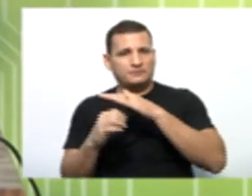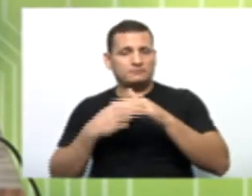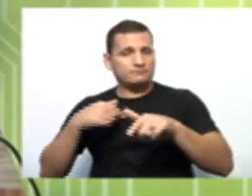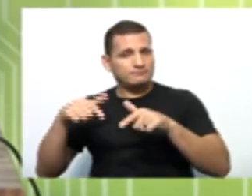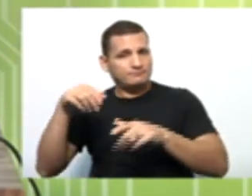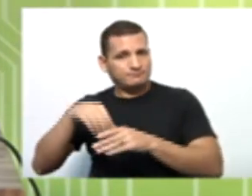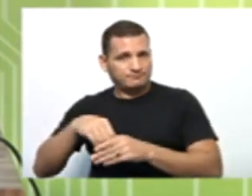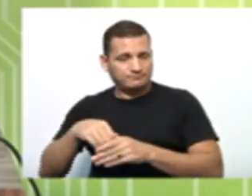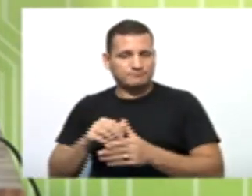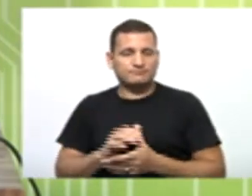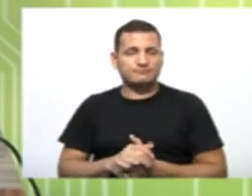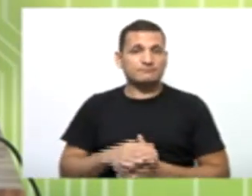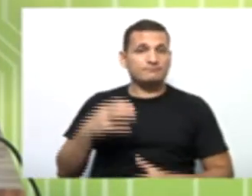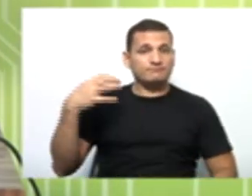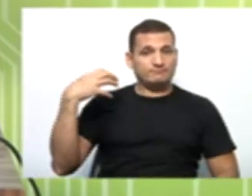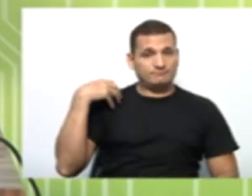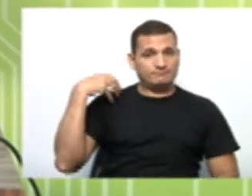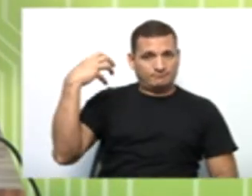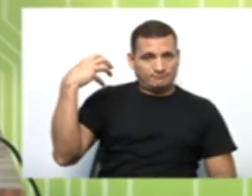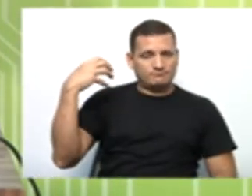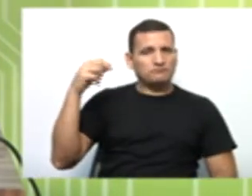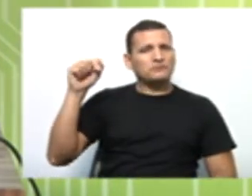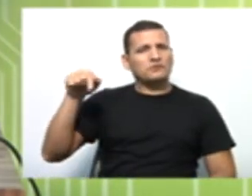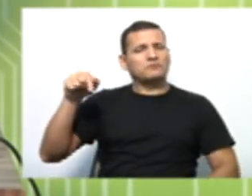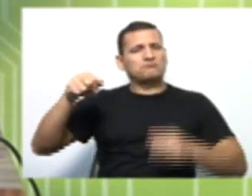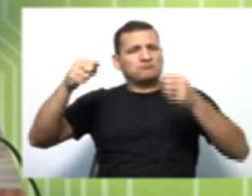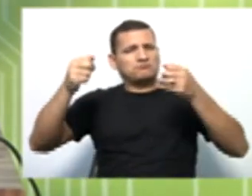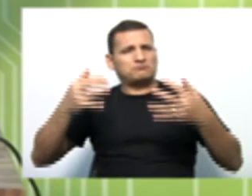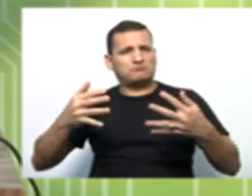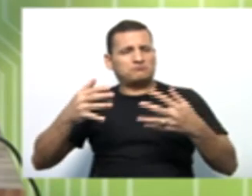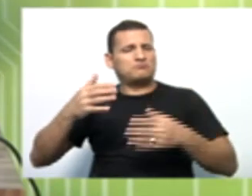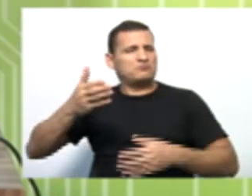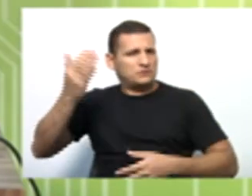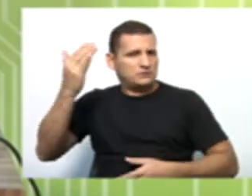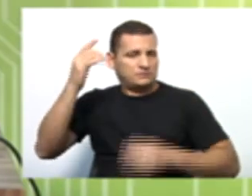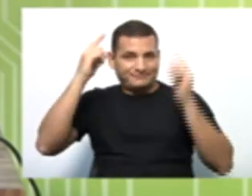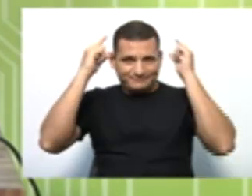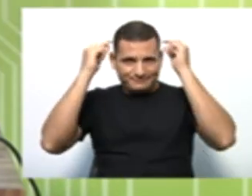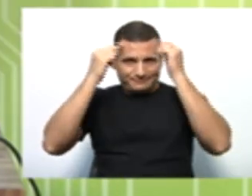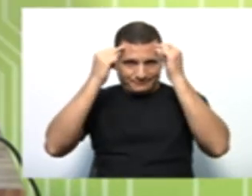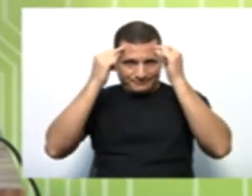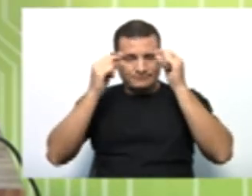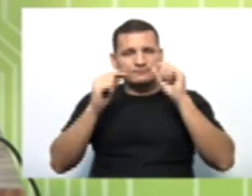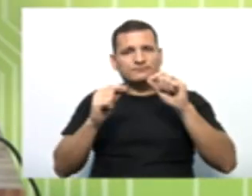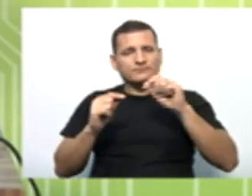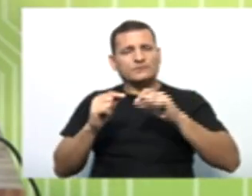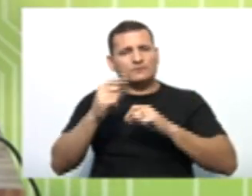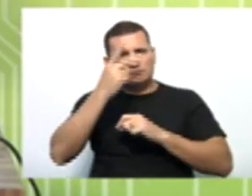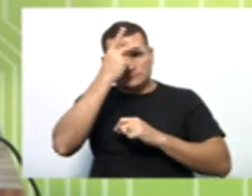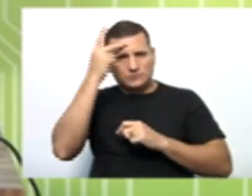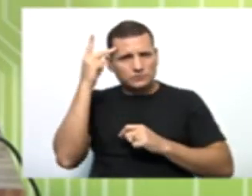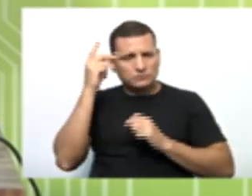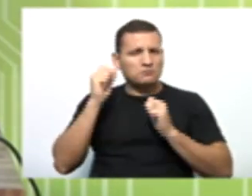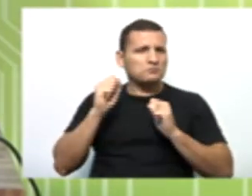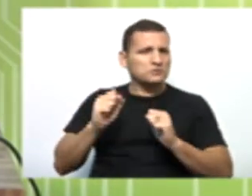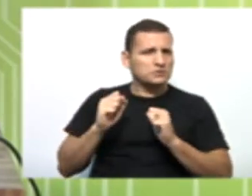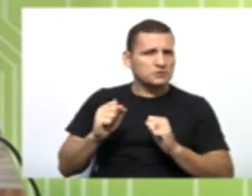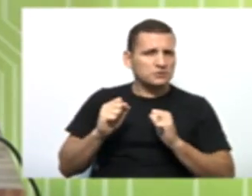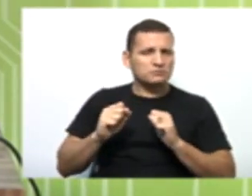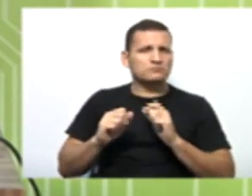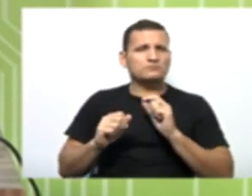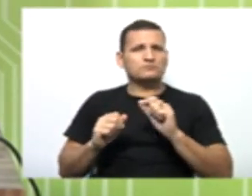Aristóteles, na Grécia Antiga, ele falava que as pessoas poderiam, né, descumprir ou as pessoas poderiam